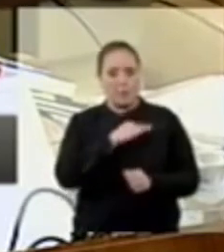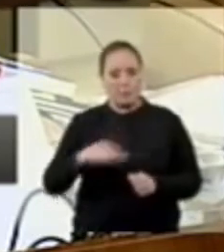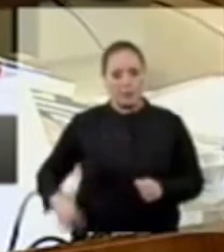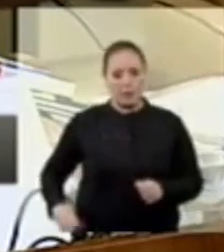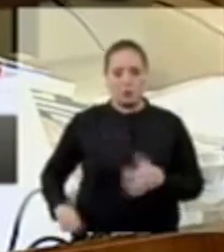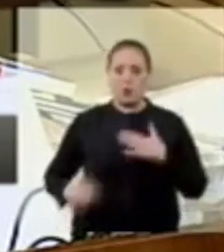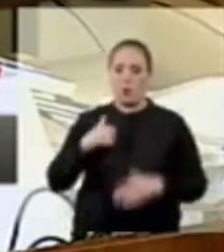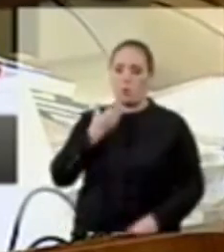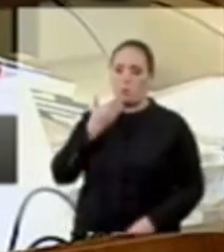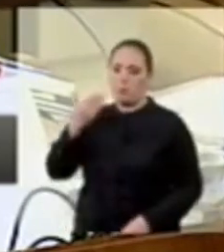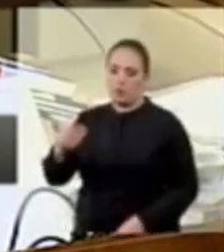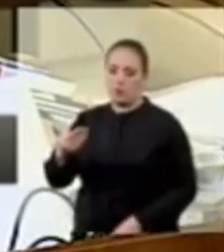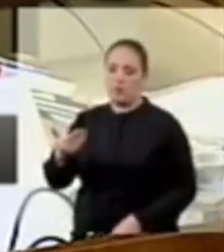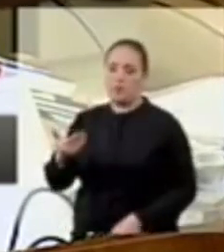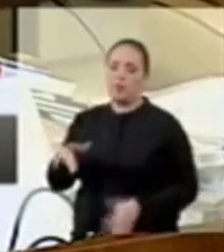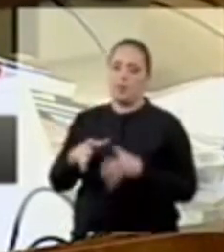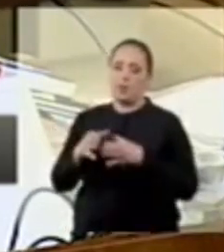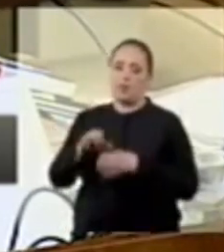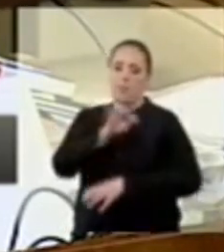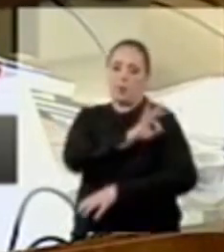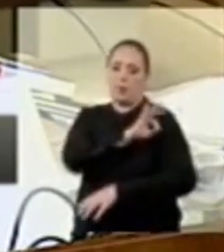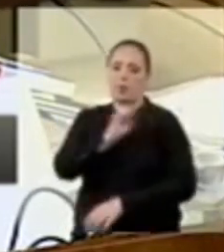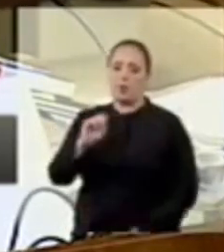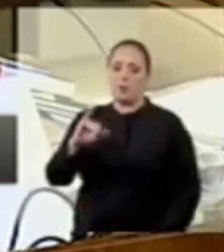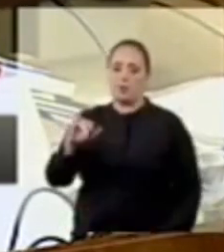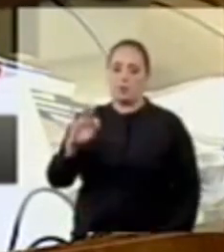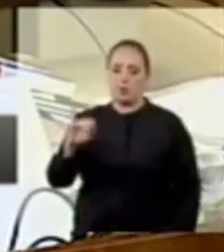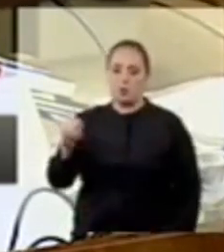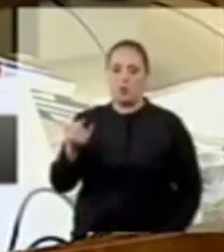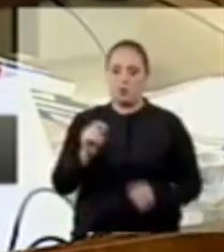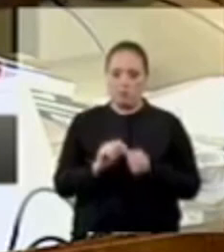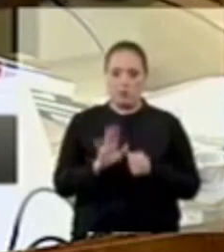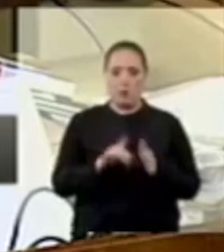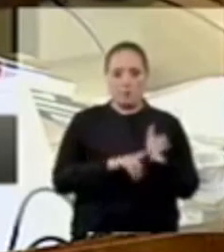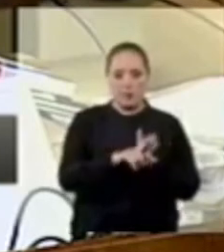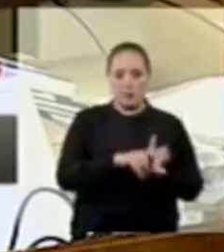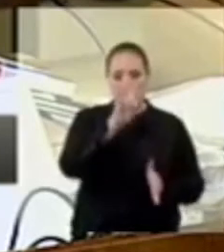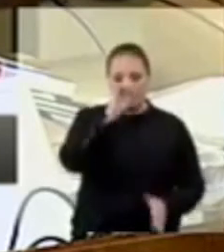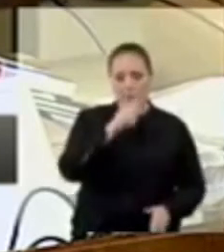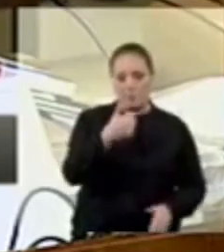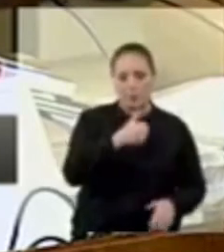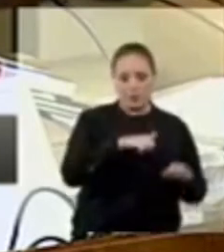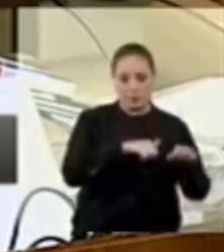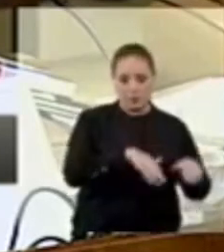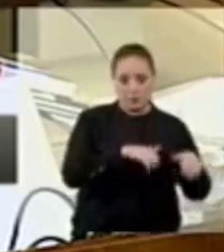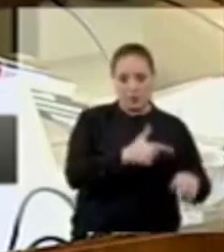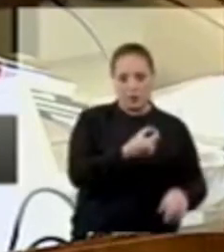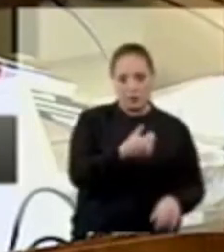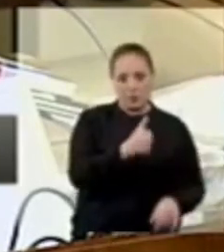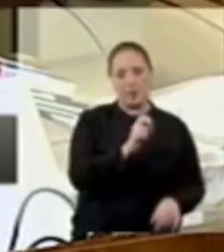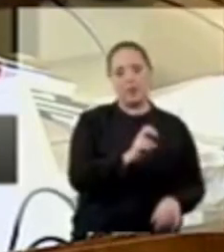pedido e como é que é técnica do stj pesquisou entre 1º de setembro de 2015